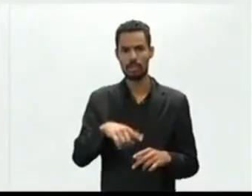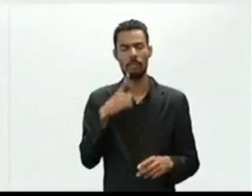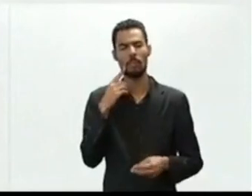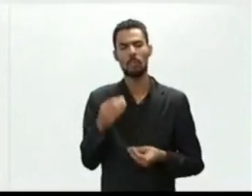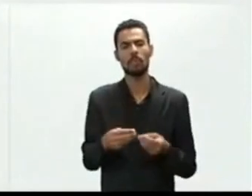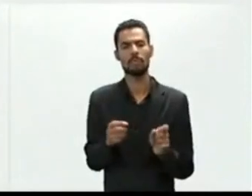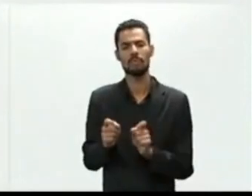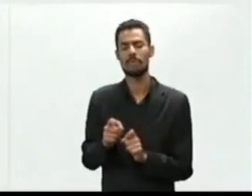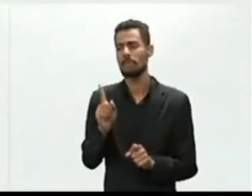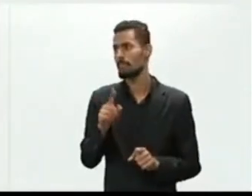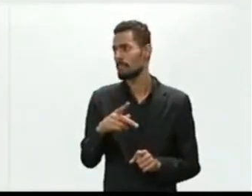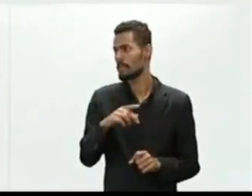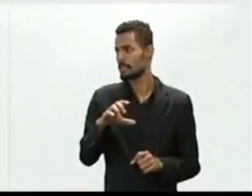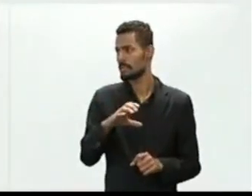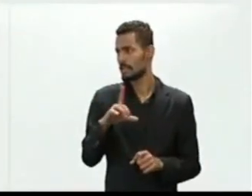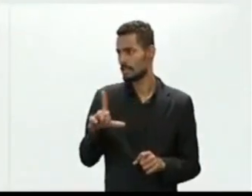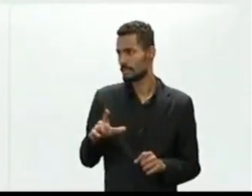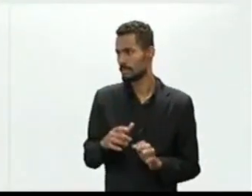faz isso? PCR.